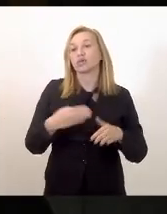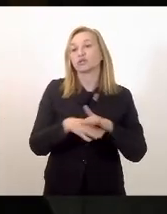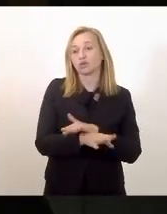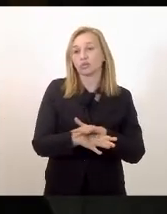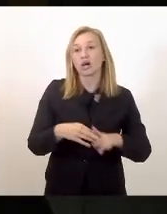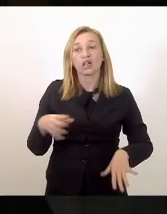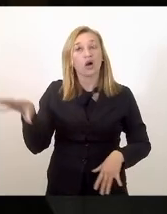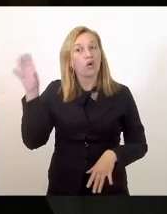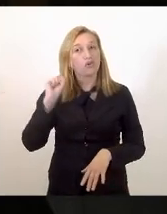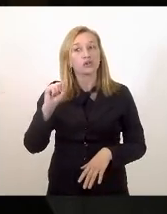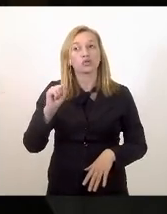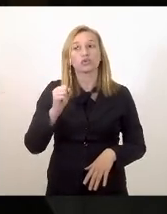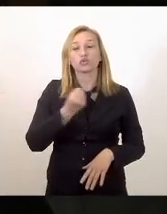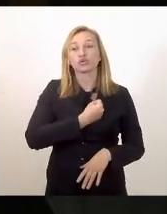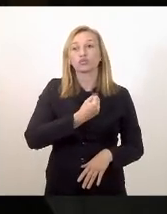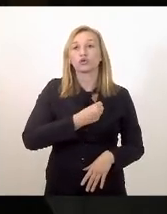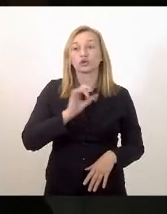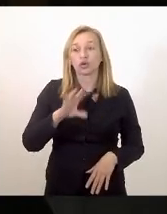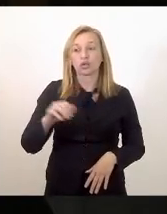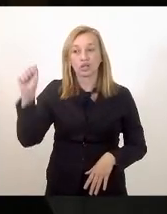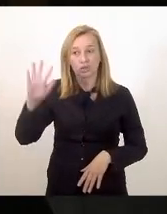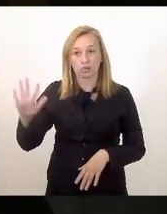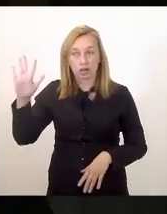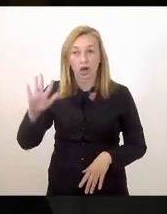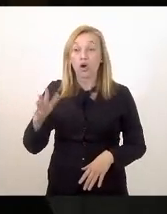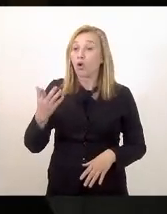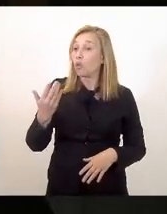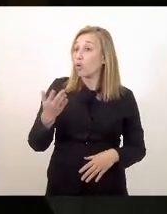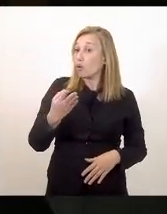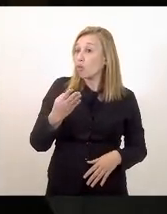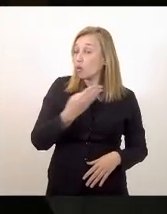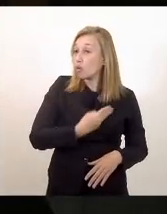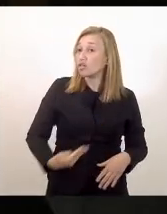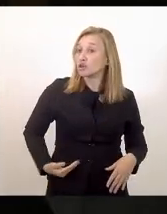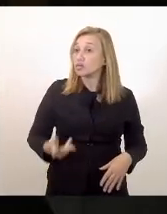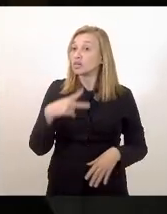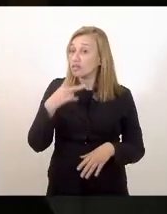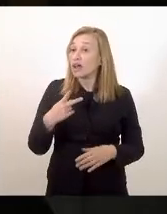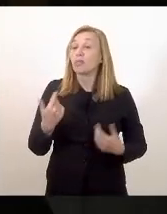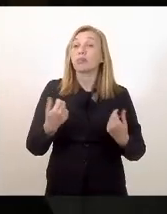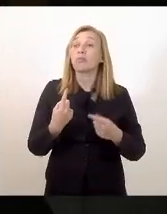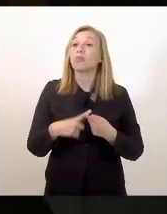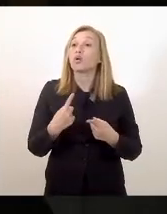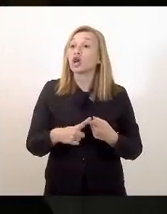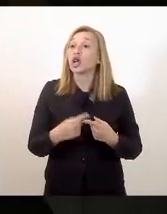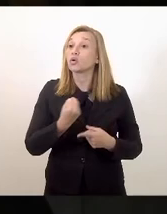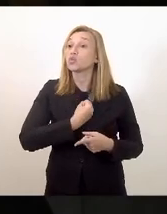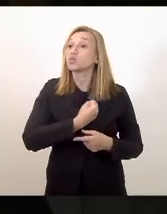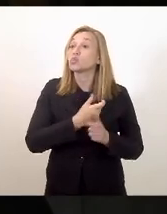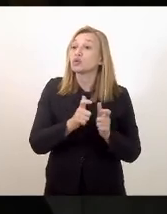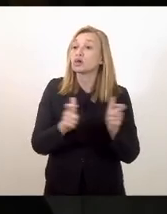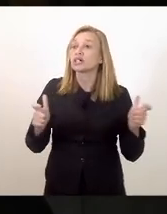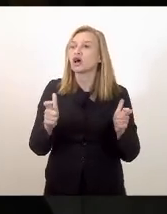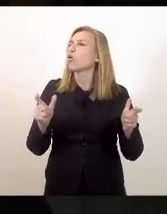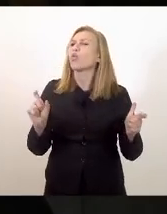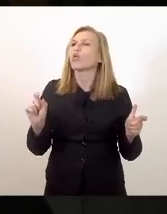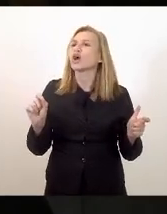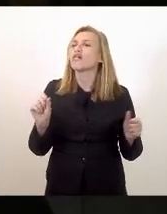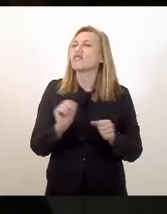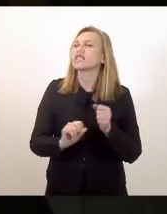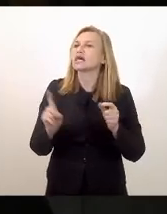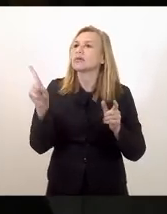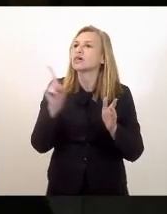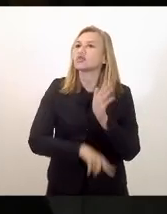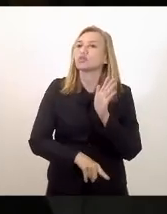a ouvir os números nacionais. O governador tem que dizer por que os números aumentaram. O que está sendo feito para reduzir? Os cientistas